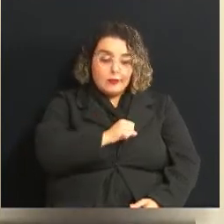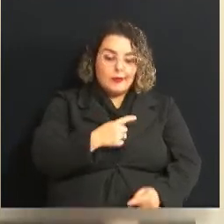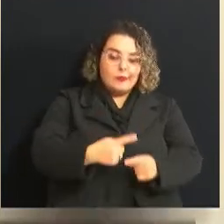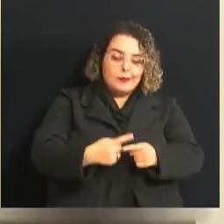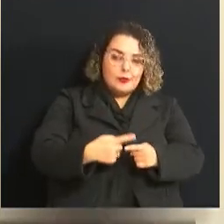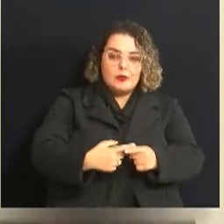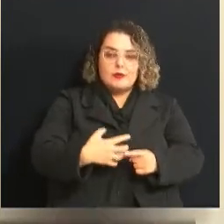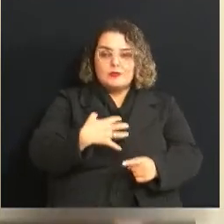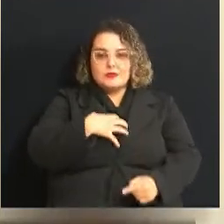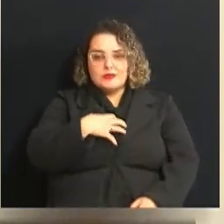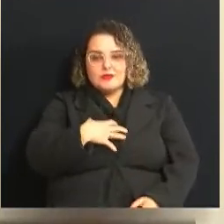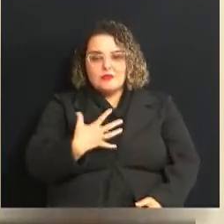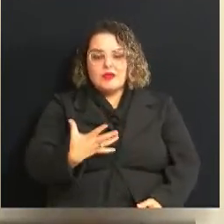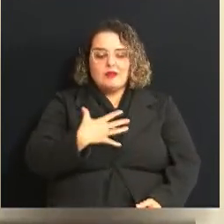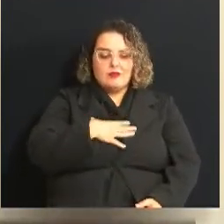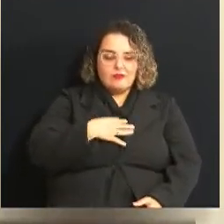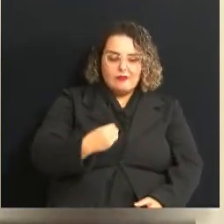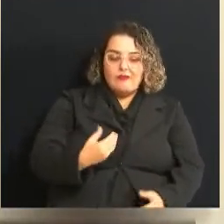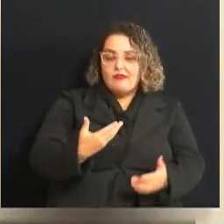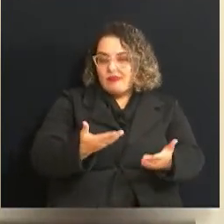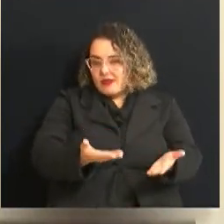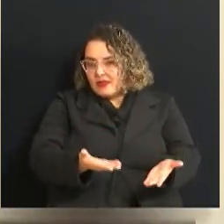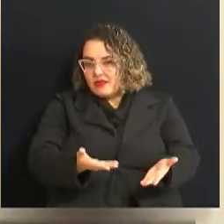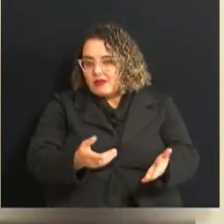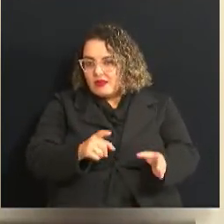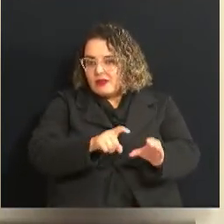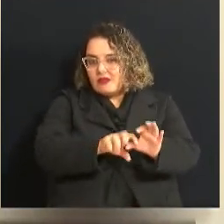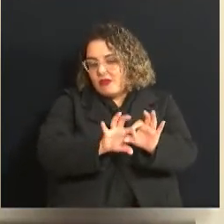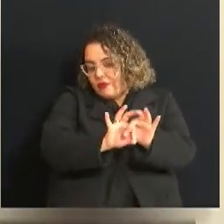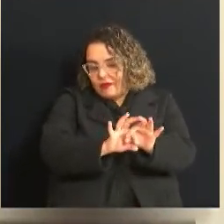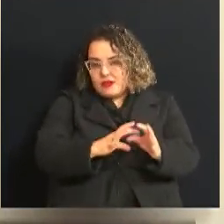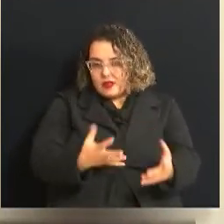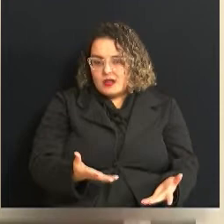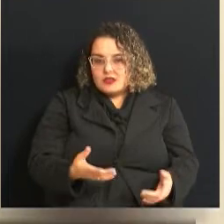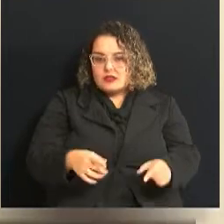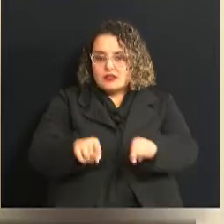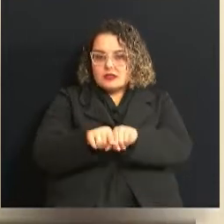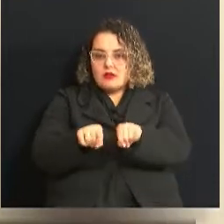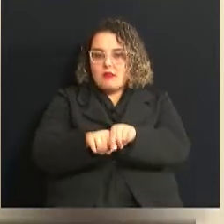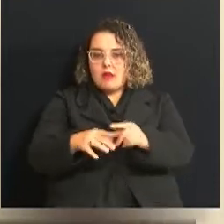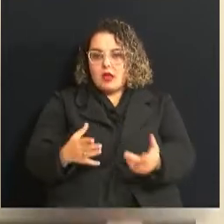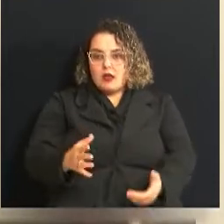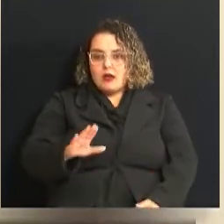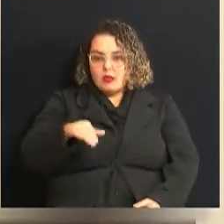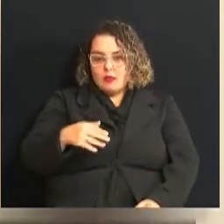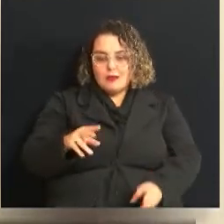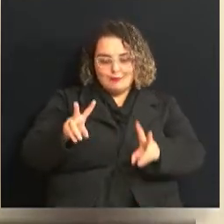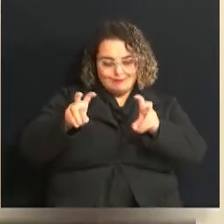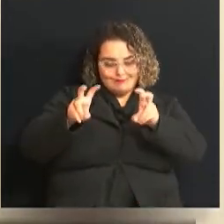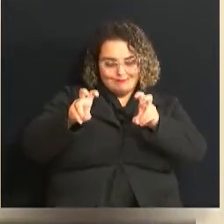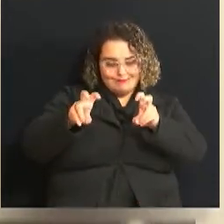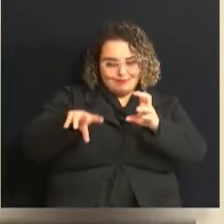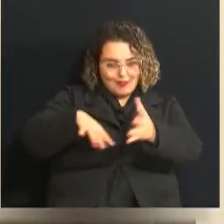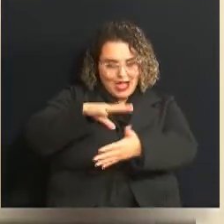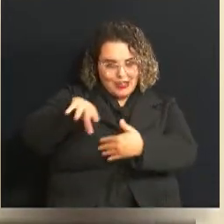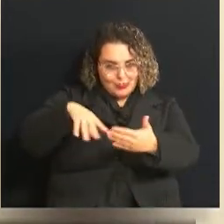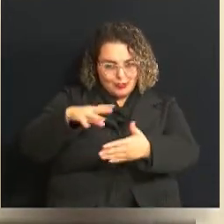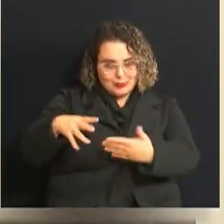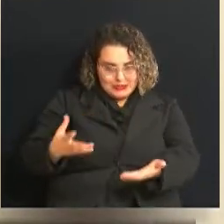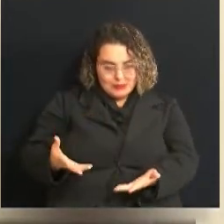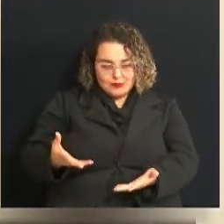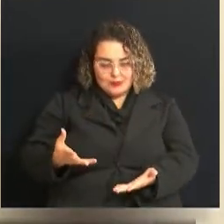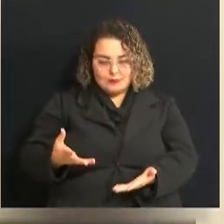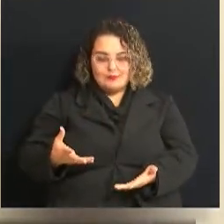né, tem a questão desse vínculo, e a questão que quando eles aprontam, né, é